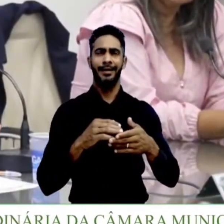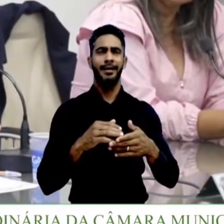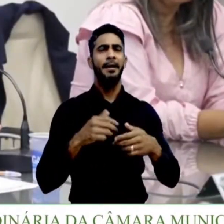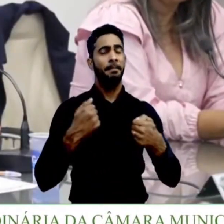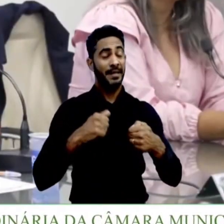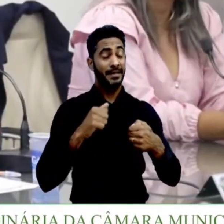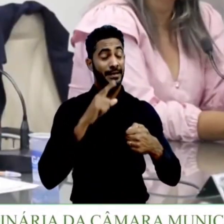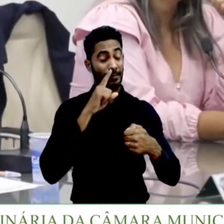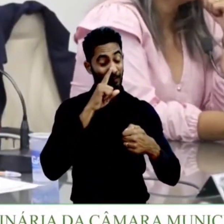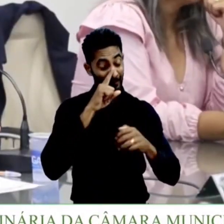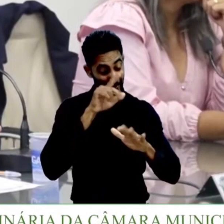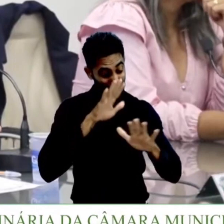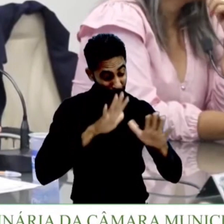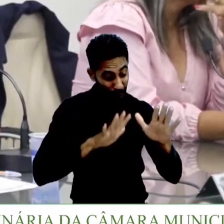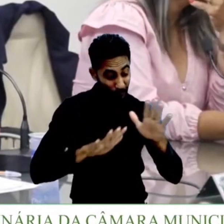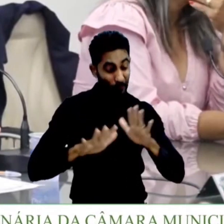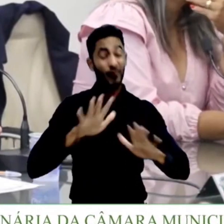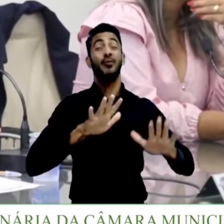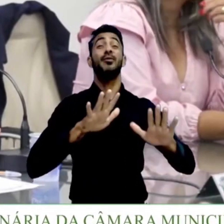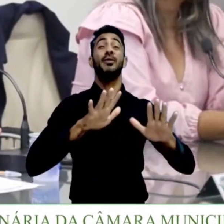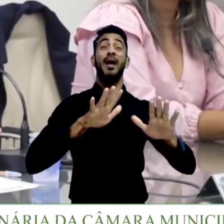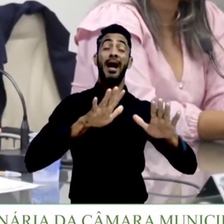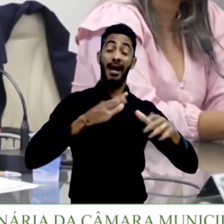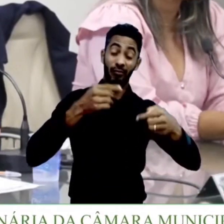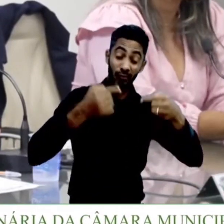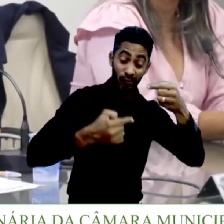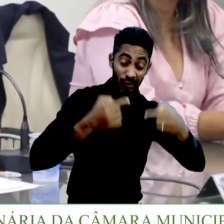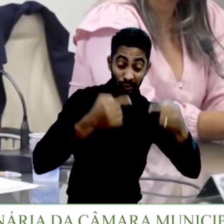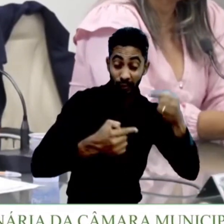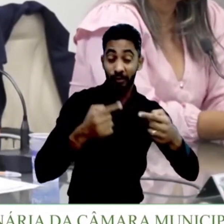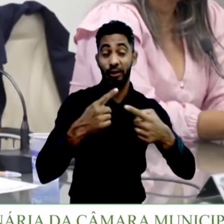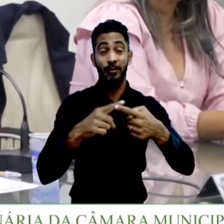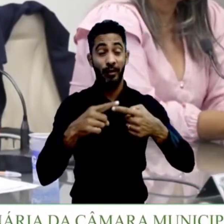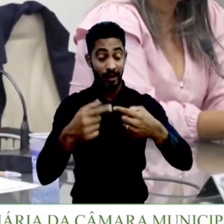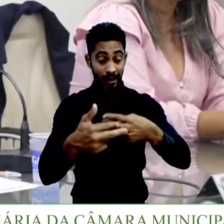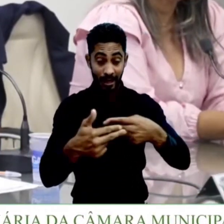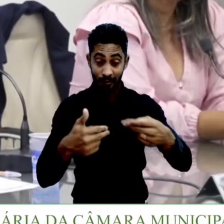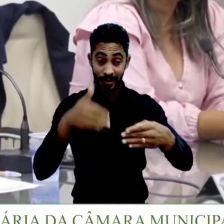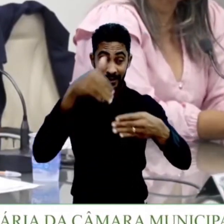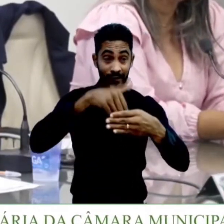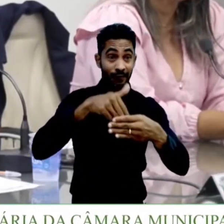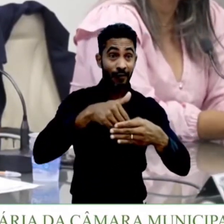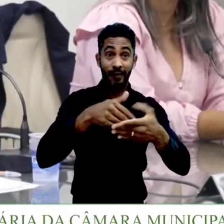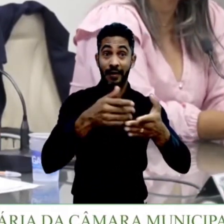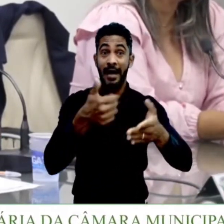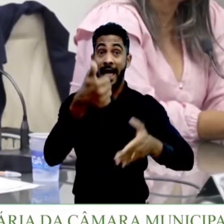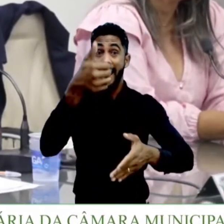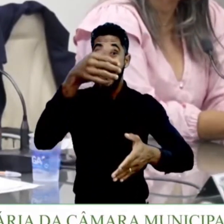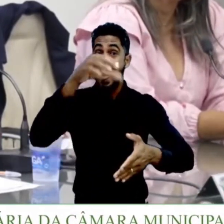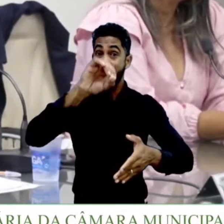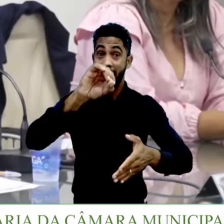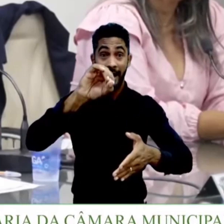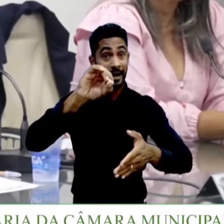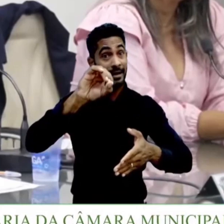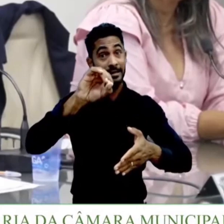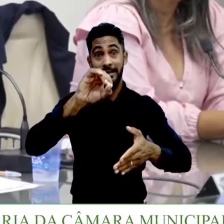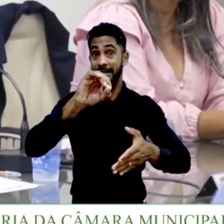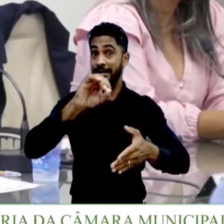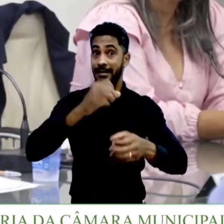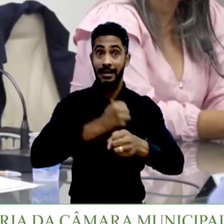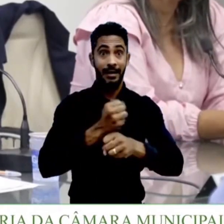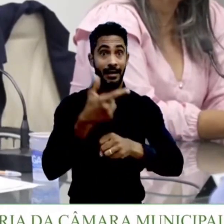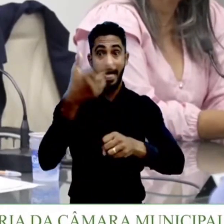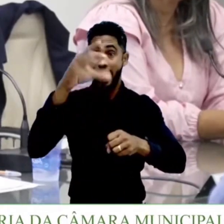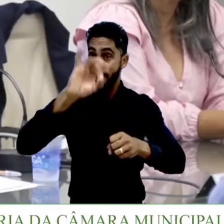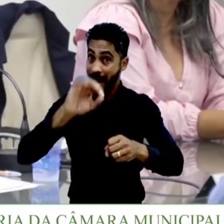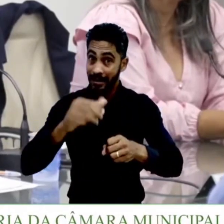muito, muito bem discutido, porque é algo que se vota a cada 10 anos. E agora não foi 10 anos, isso era